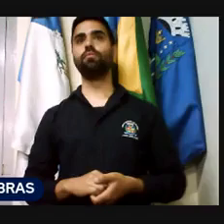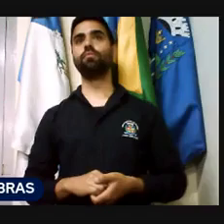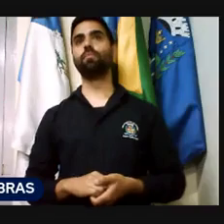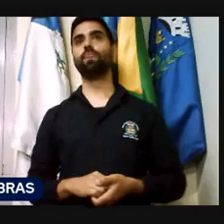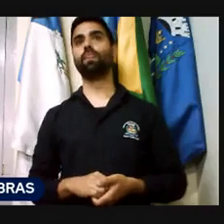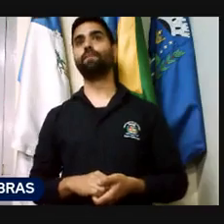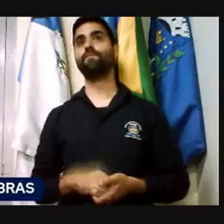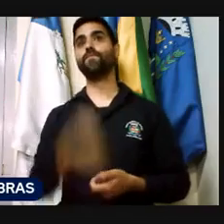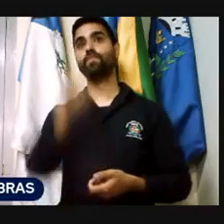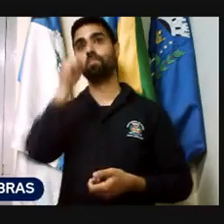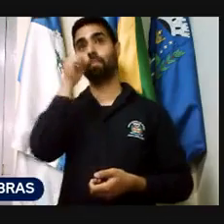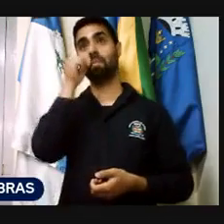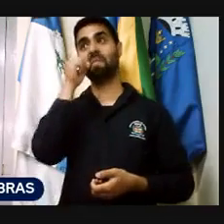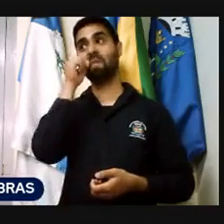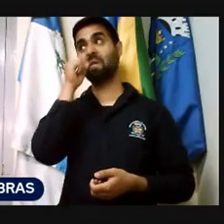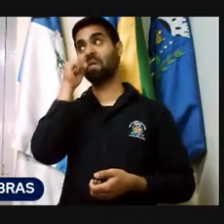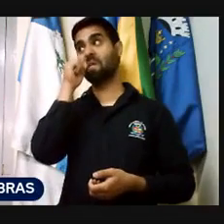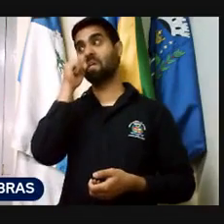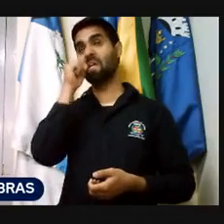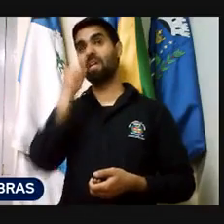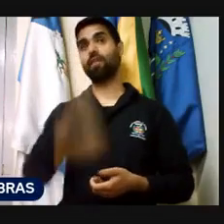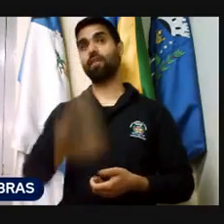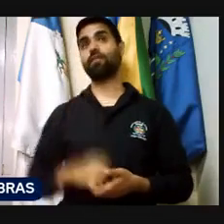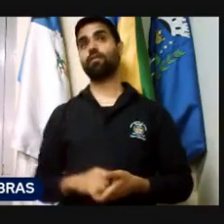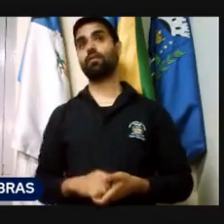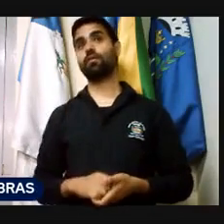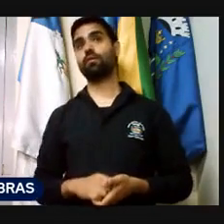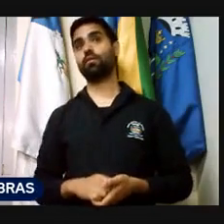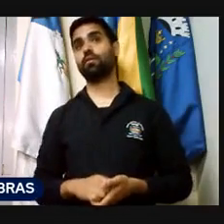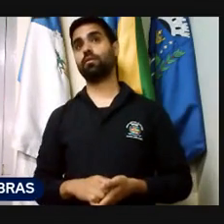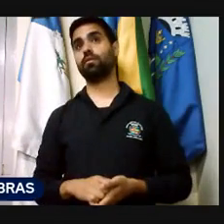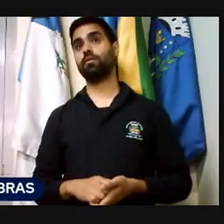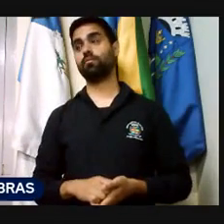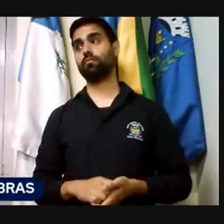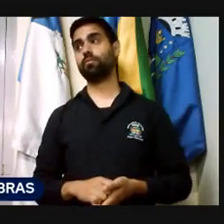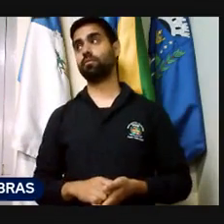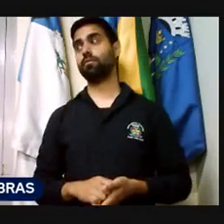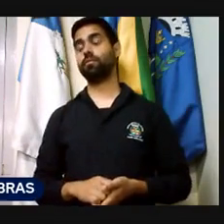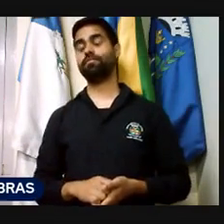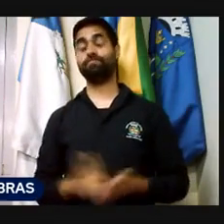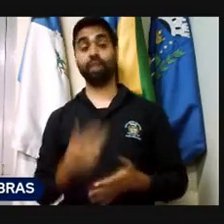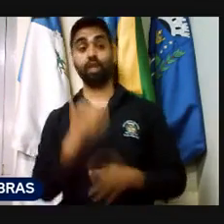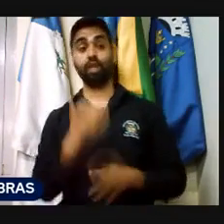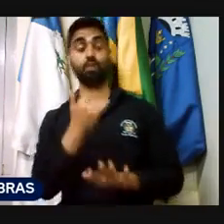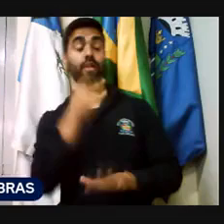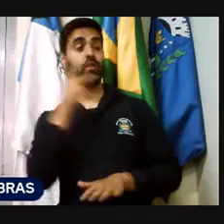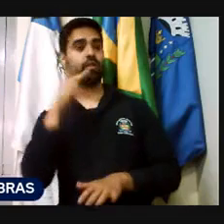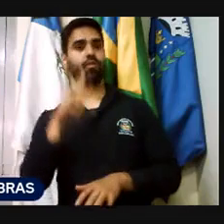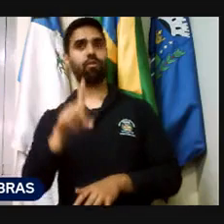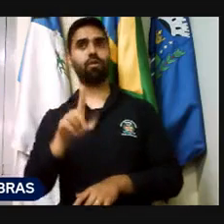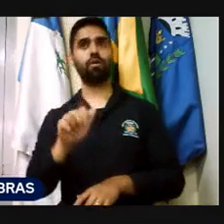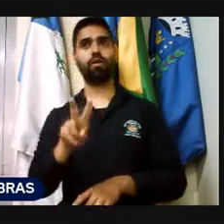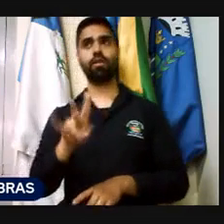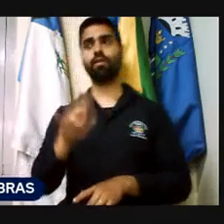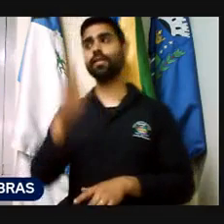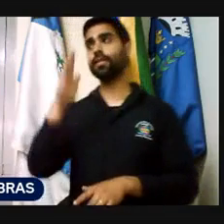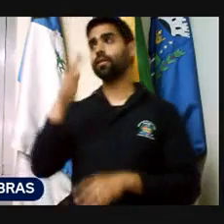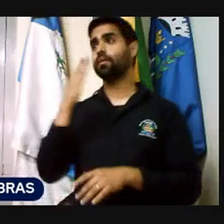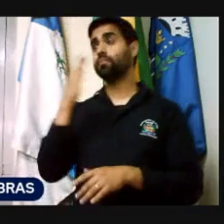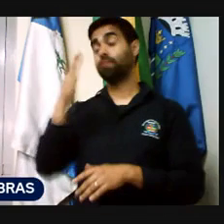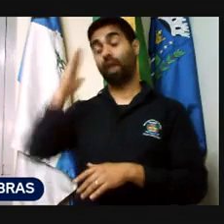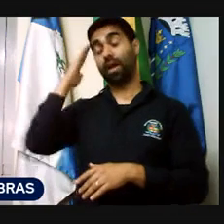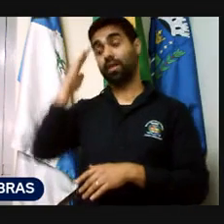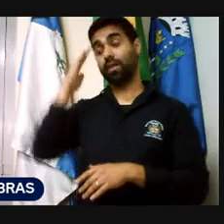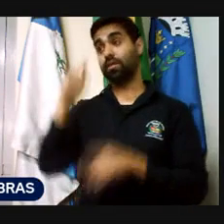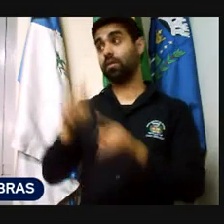Presidente, só fazer uma menção, como foi falado na nossa comissão, desculpa, vereadora Fabiane, só agradecer a compreensão de Vossa Excelência mais uma